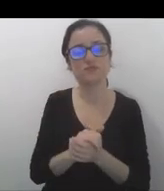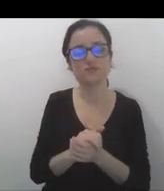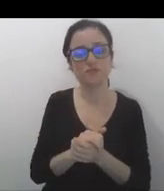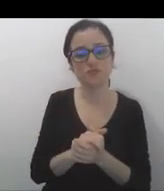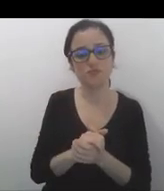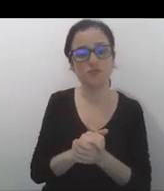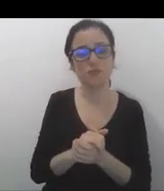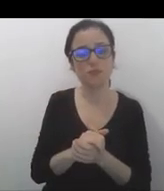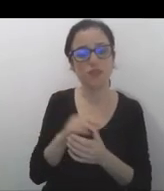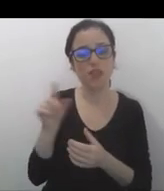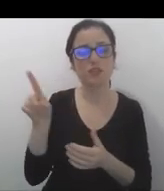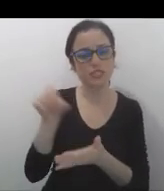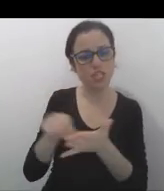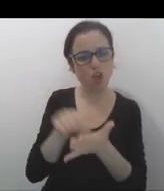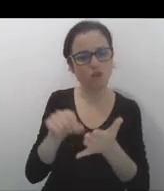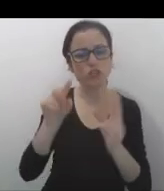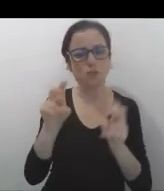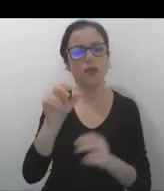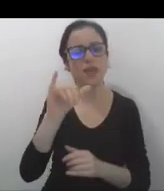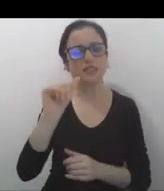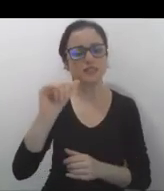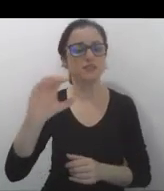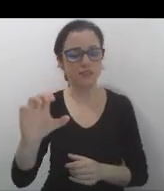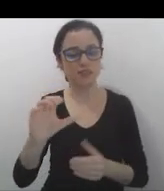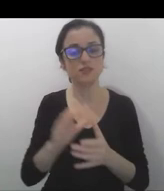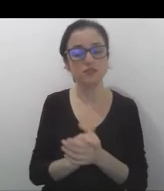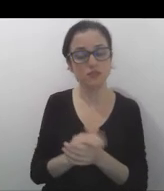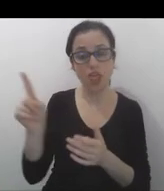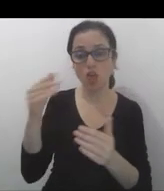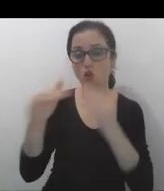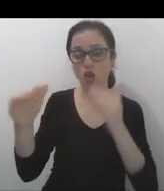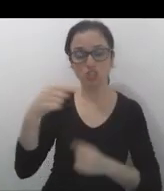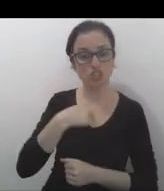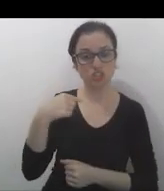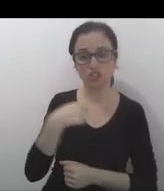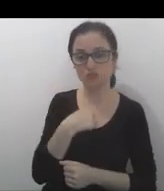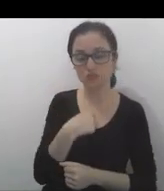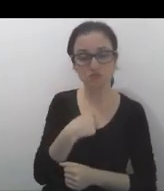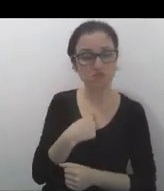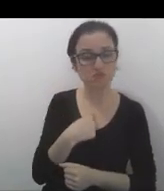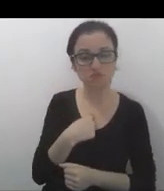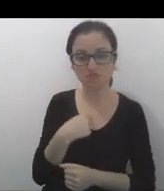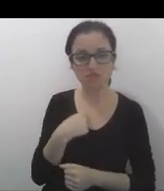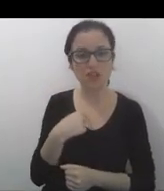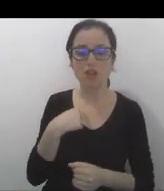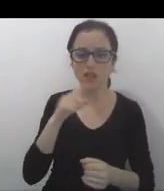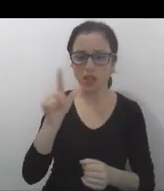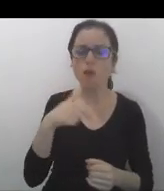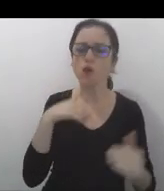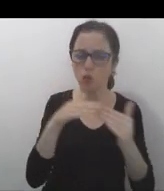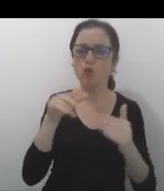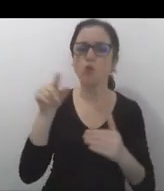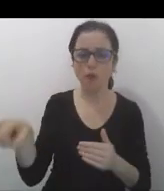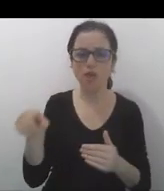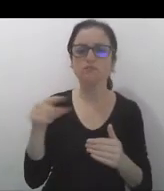Adele Nelson, escreve sobre o IAC, e ela discorda de mim e eu